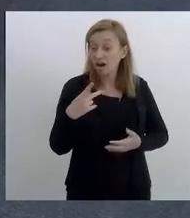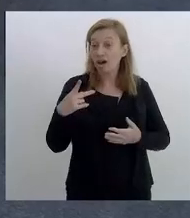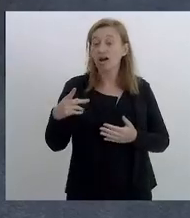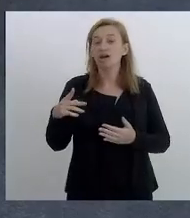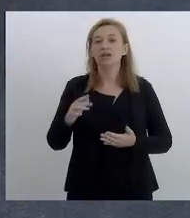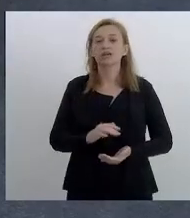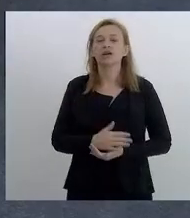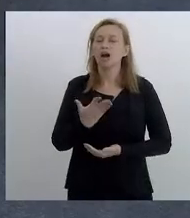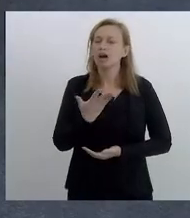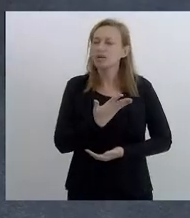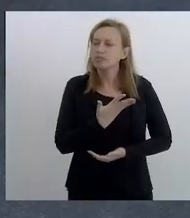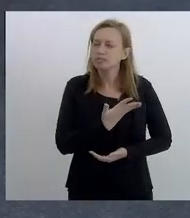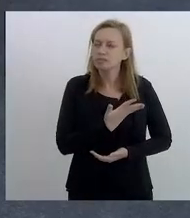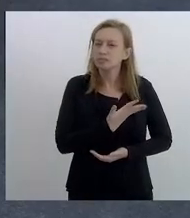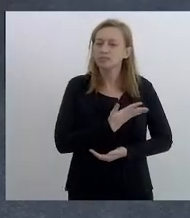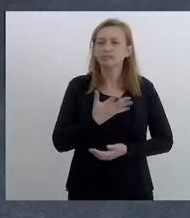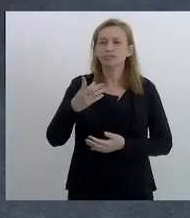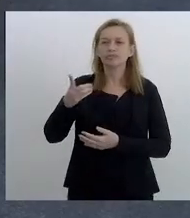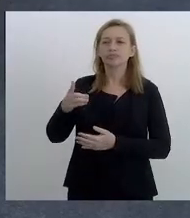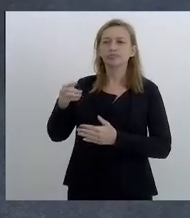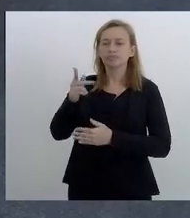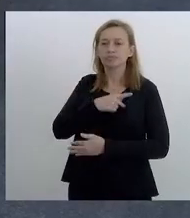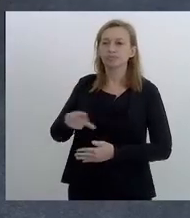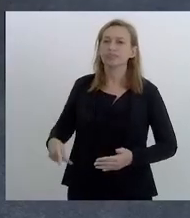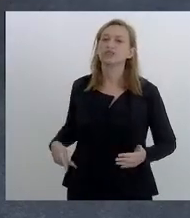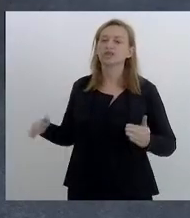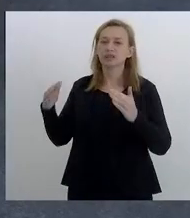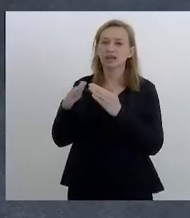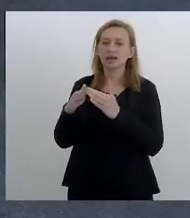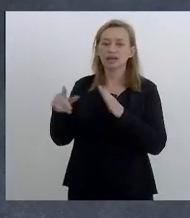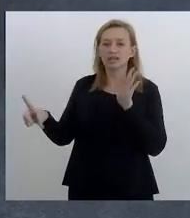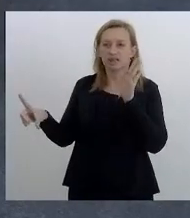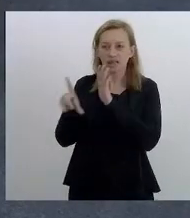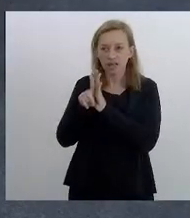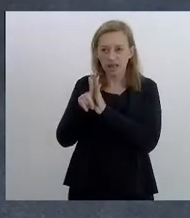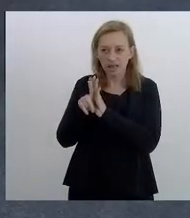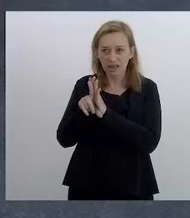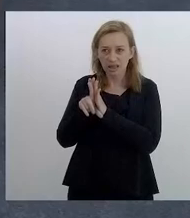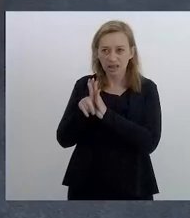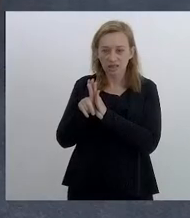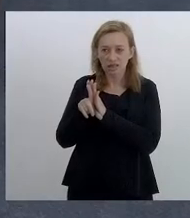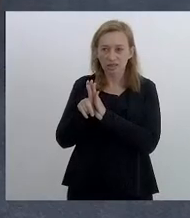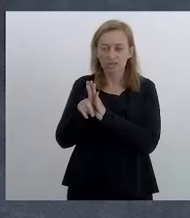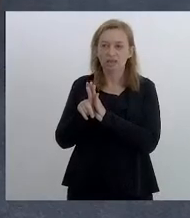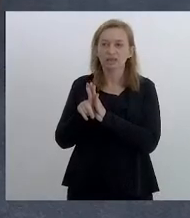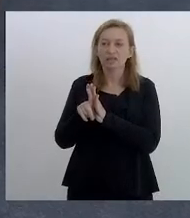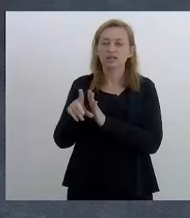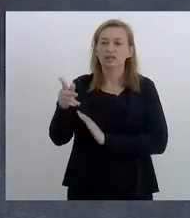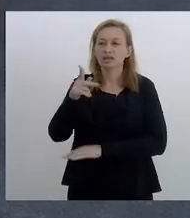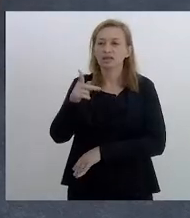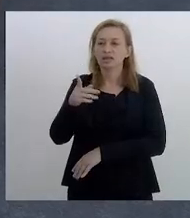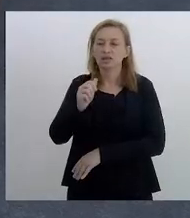querido presidente dessa Casa de Leis, que é o nosso André Siriano.